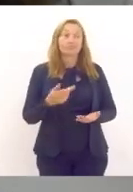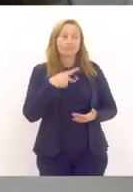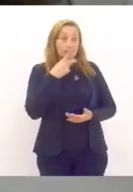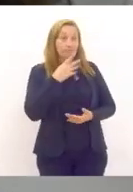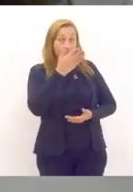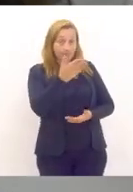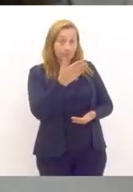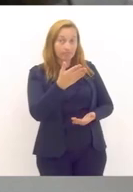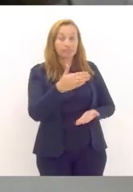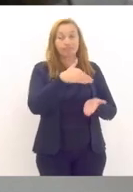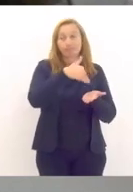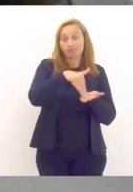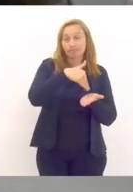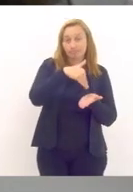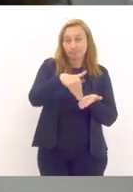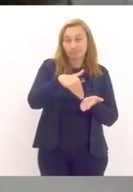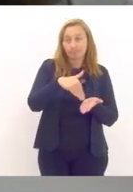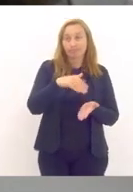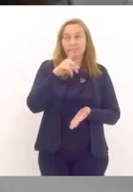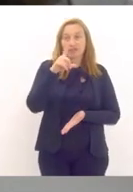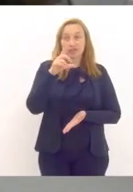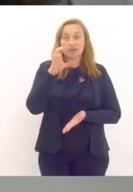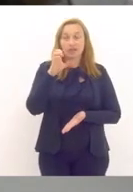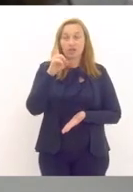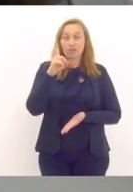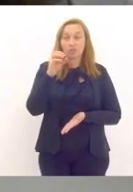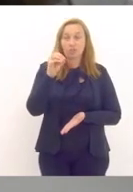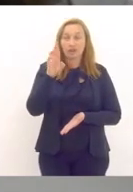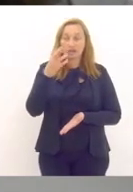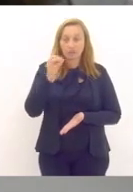do secretário Leonardo.